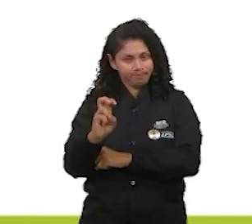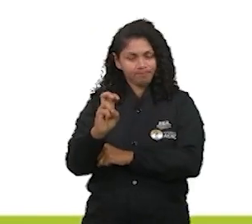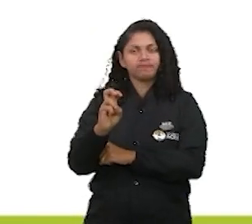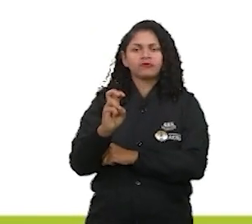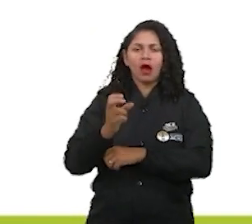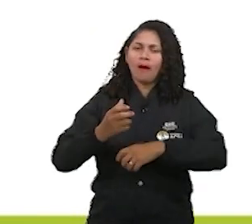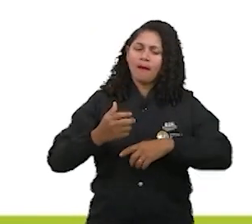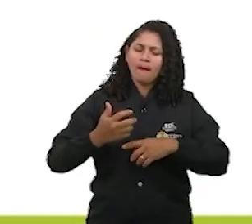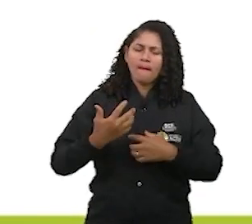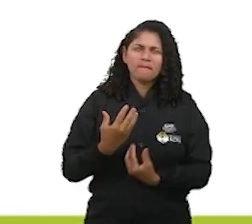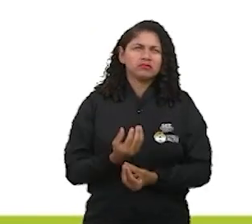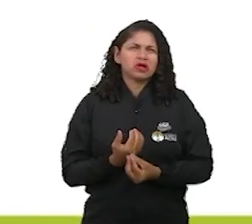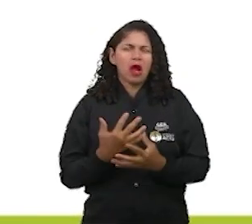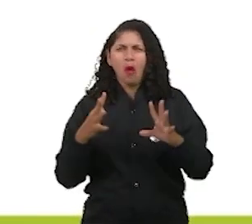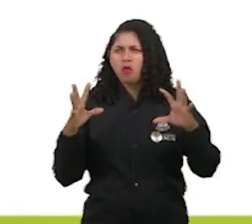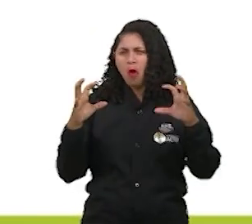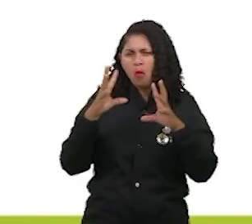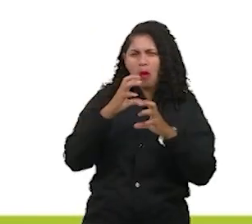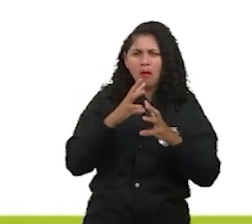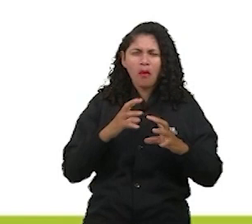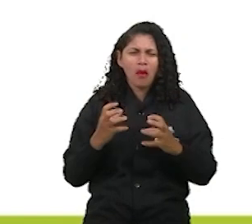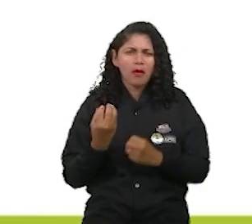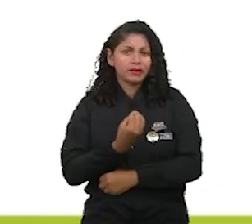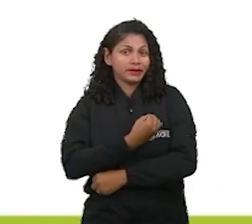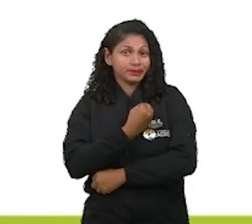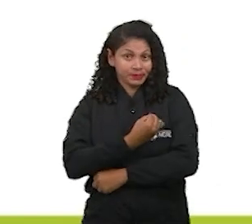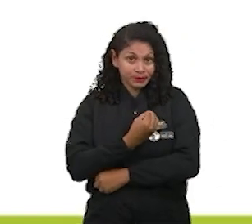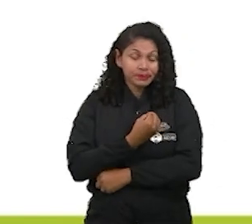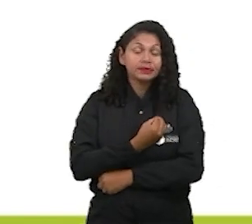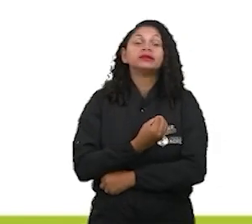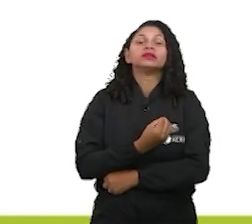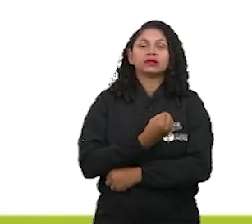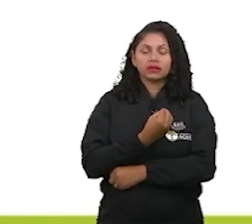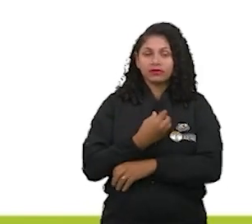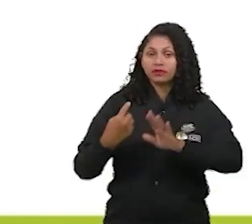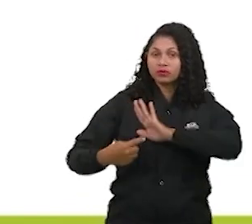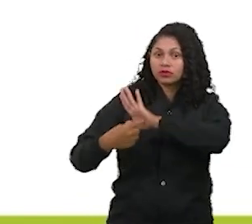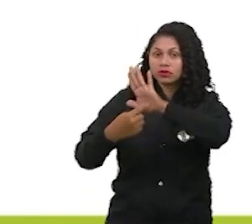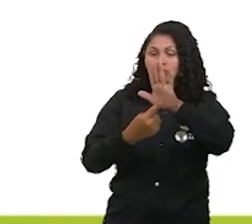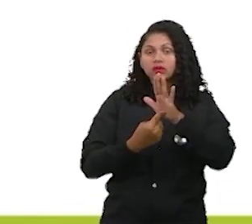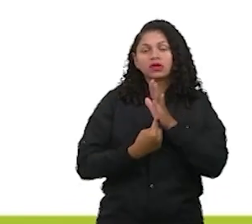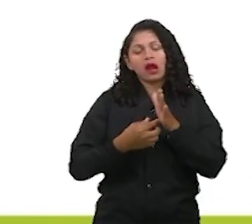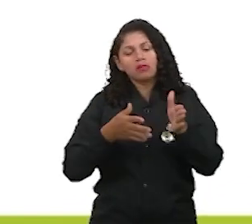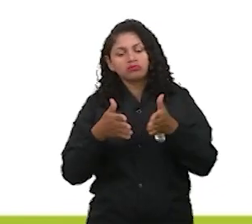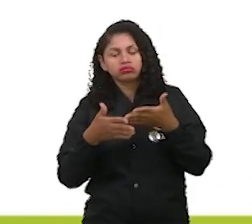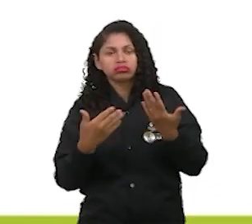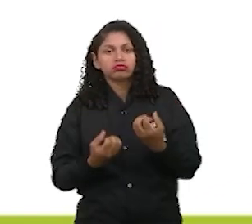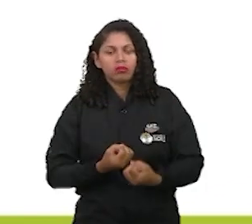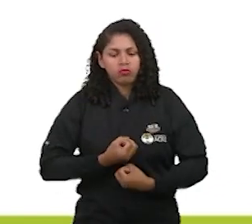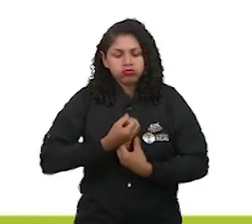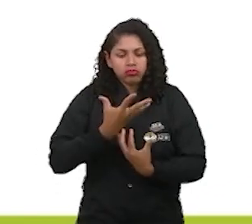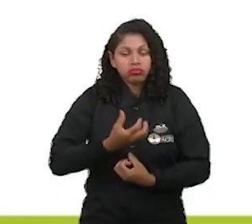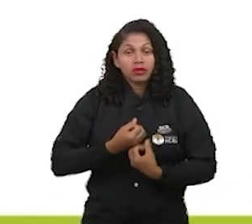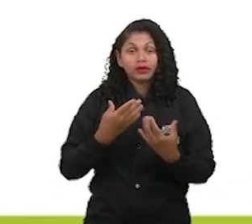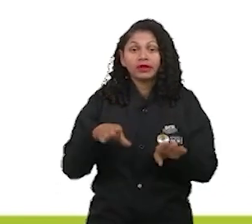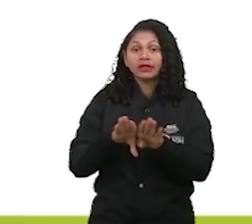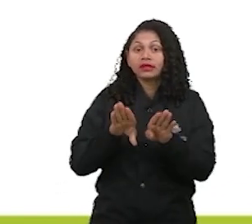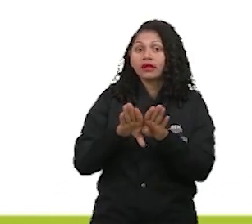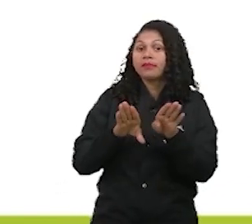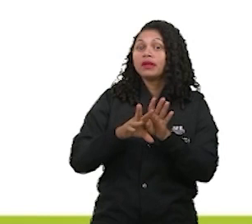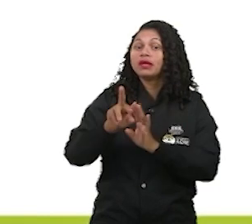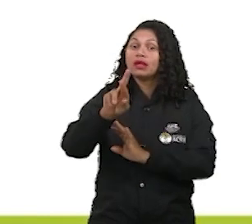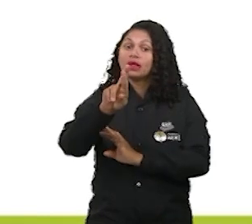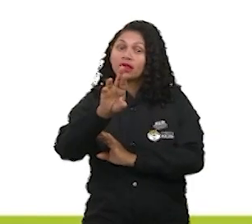conflito existencial. Isso vai ser trabalhado tanto na parte da poesia como também na prosa, que é a nossa aula seguinte. Além